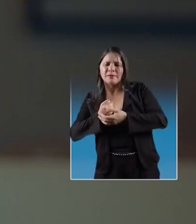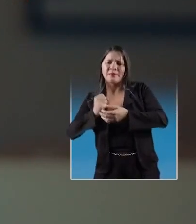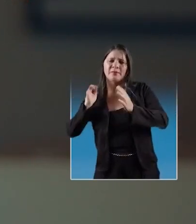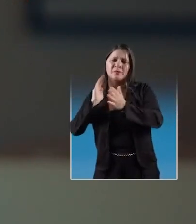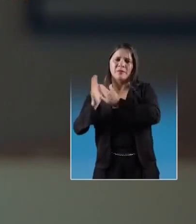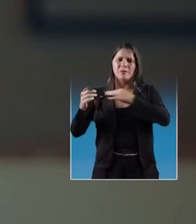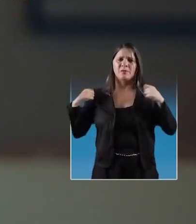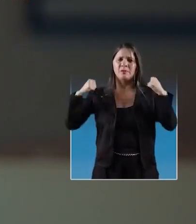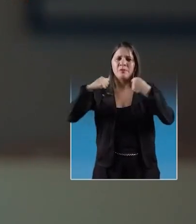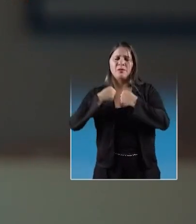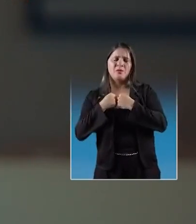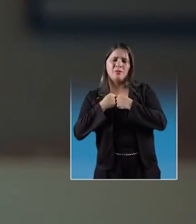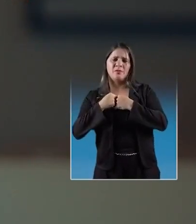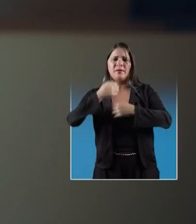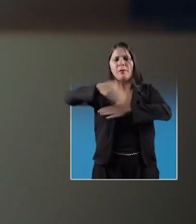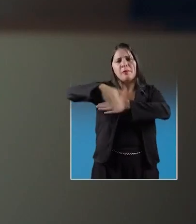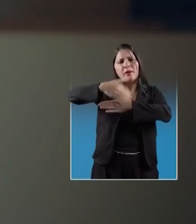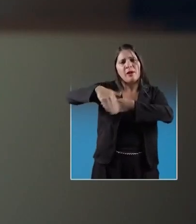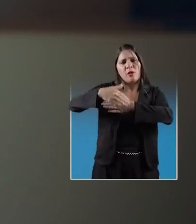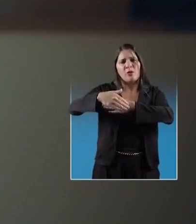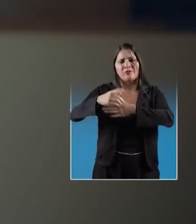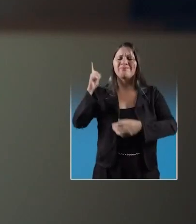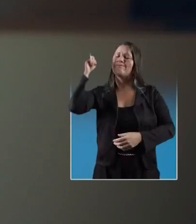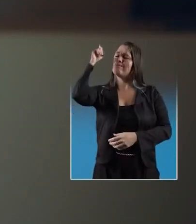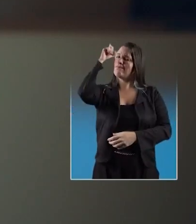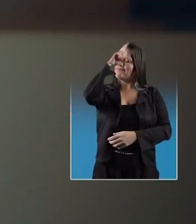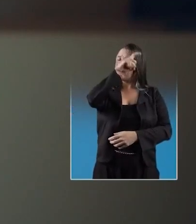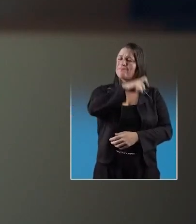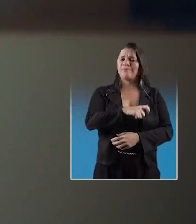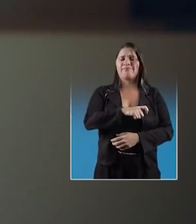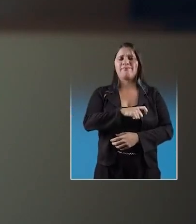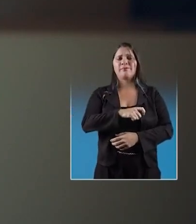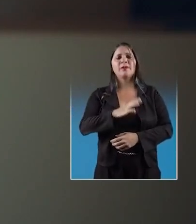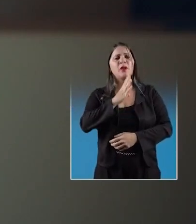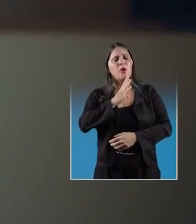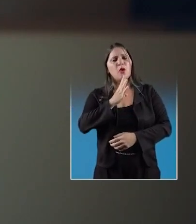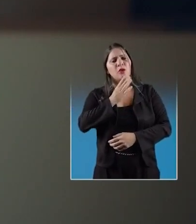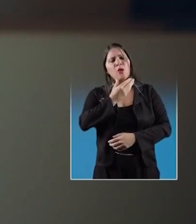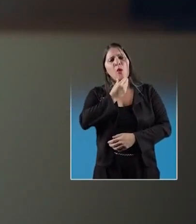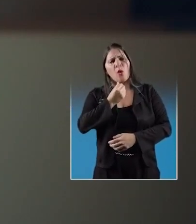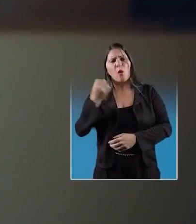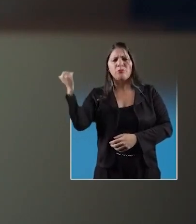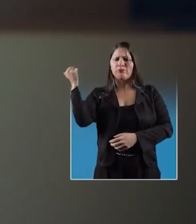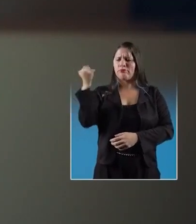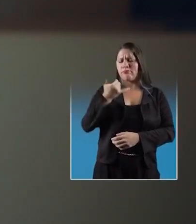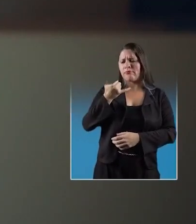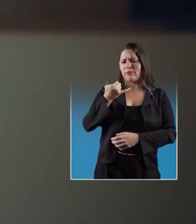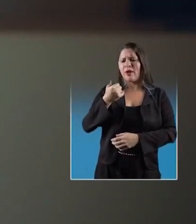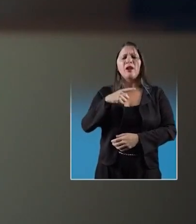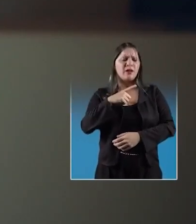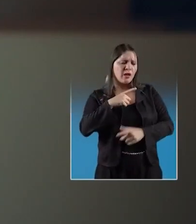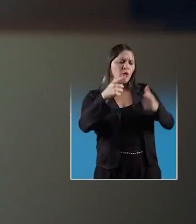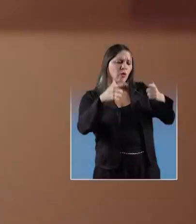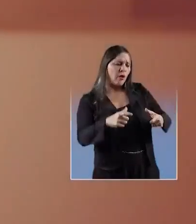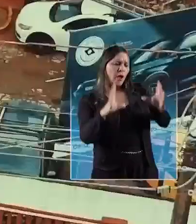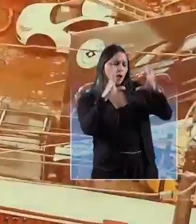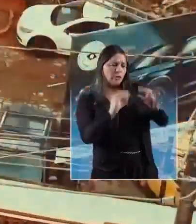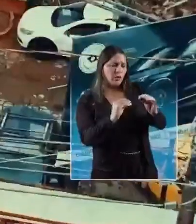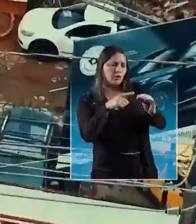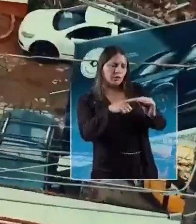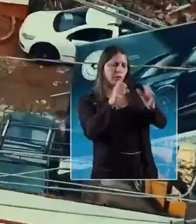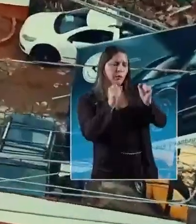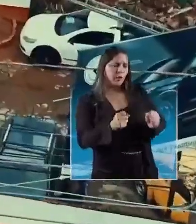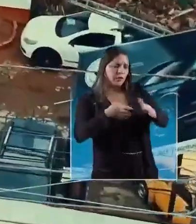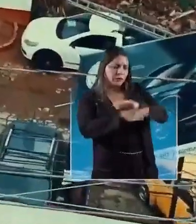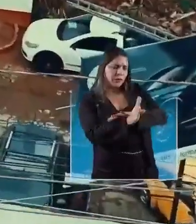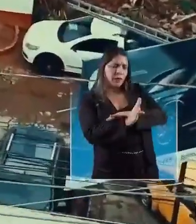embora. Fui pra rua. Foi duro demais, muito duro. Conheci um rapaz e falou assim, ah, tem o albergue noturno,